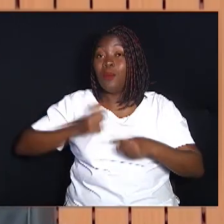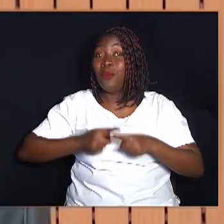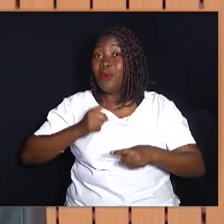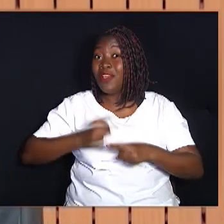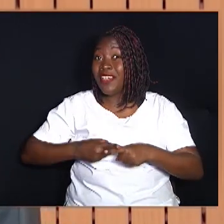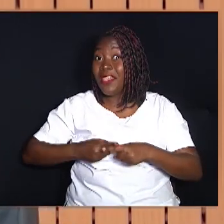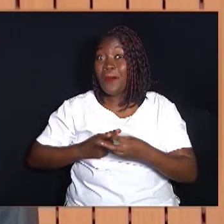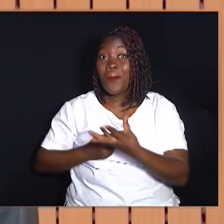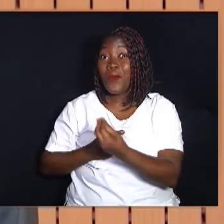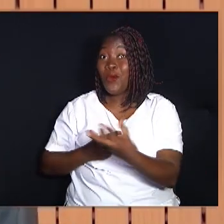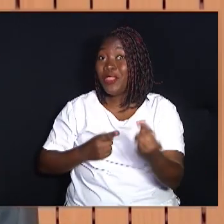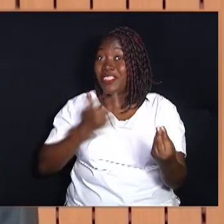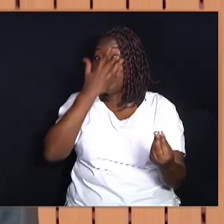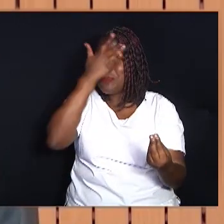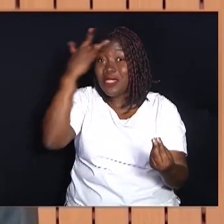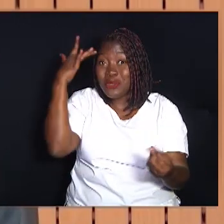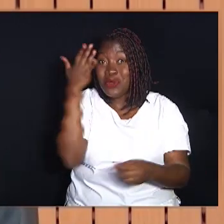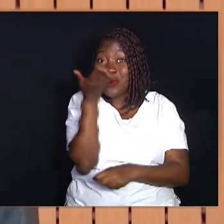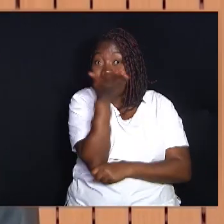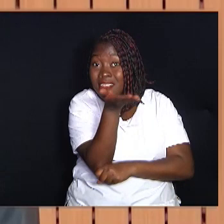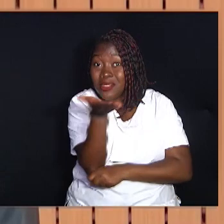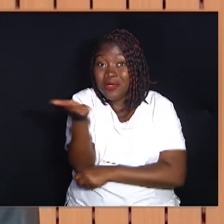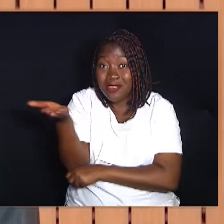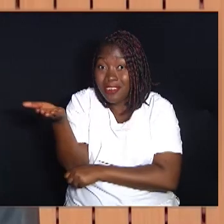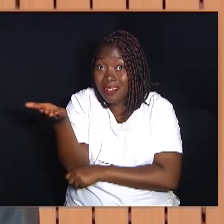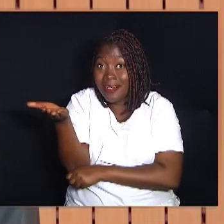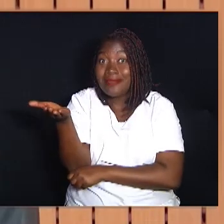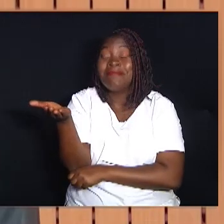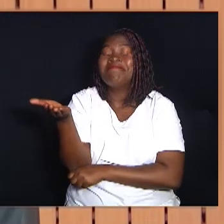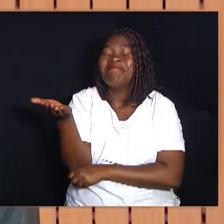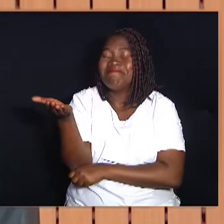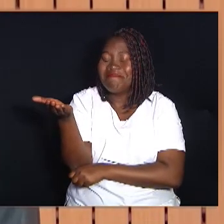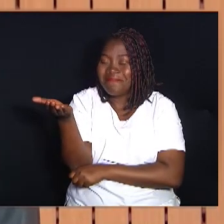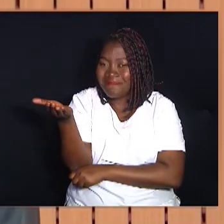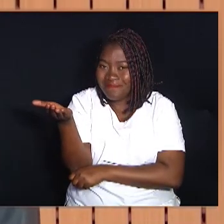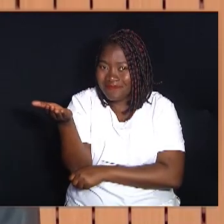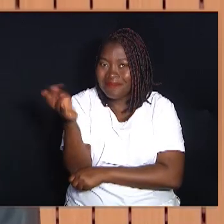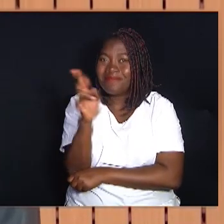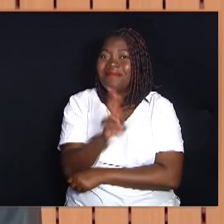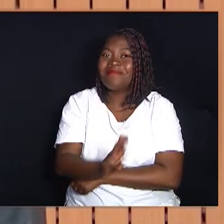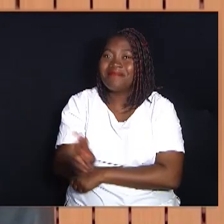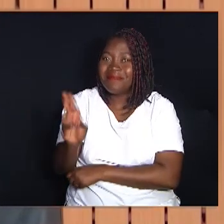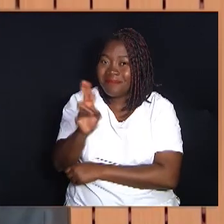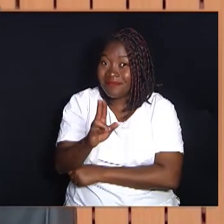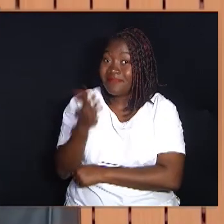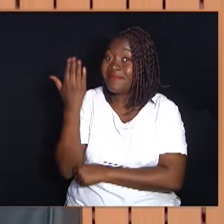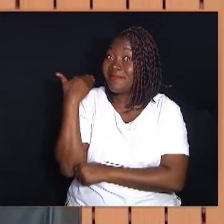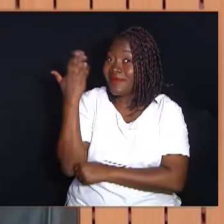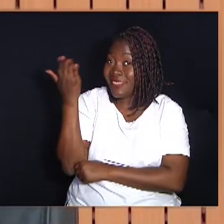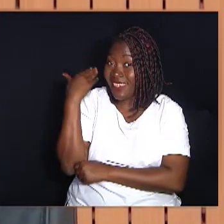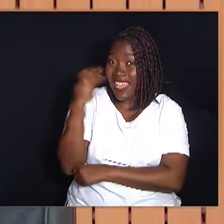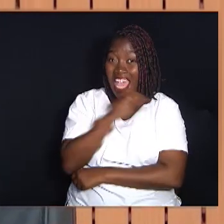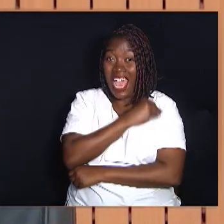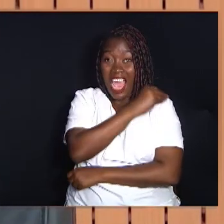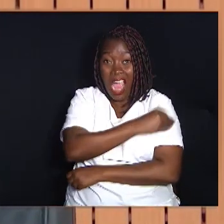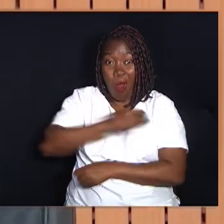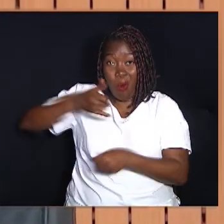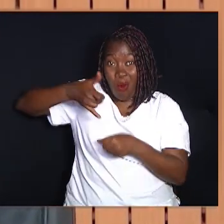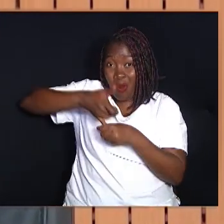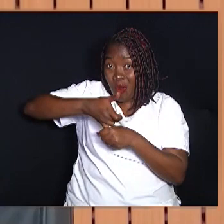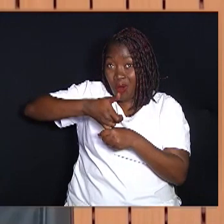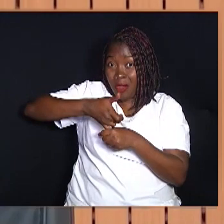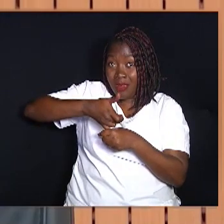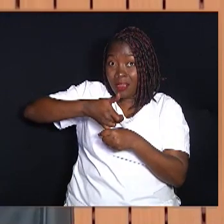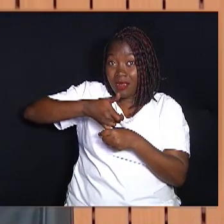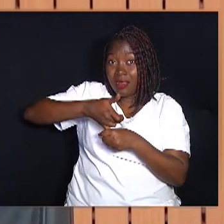muitas pessoas em situação de rua estavam utilizando na época do álcool combustível,